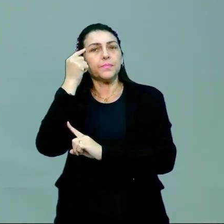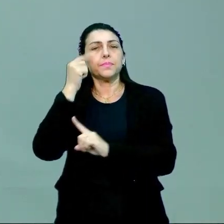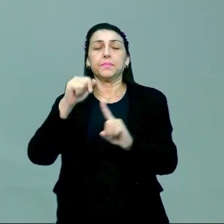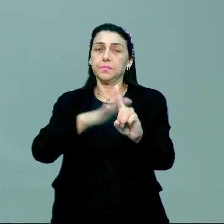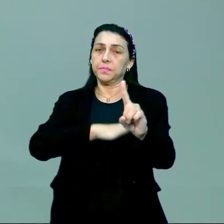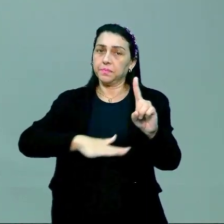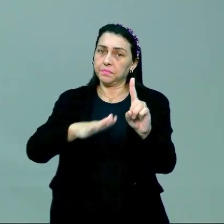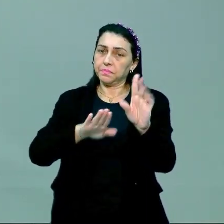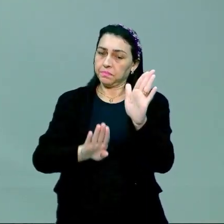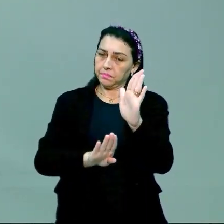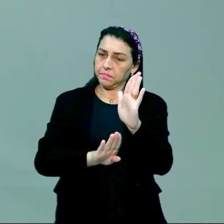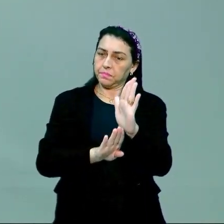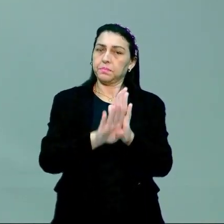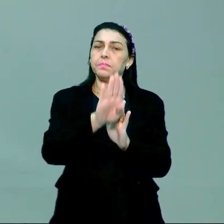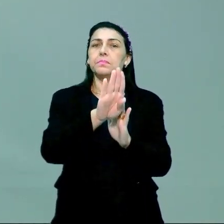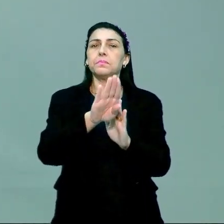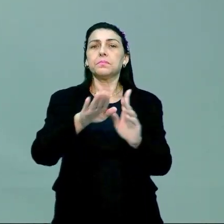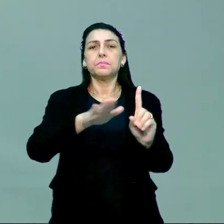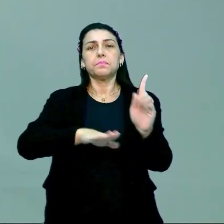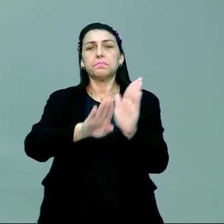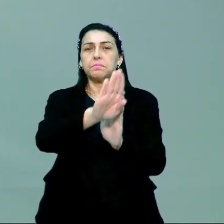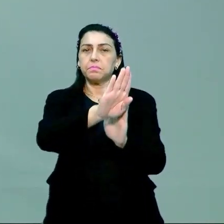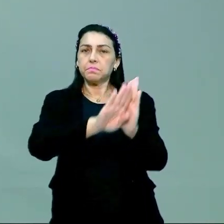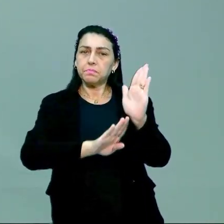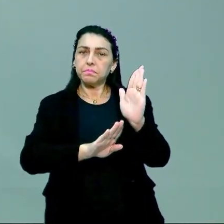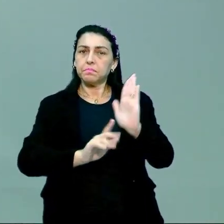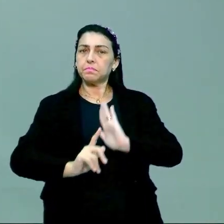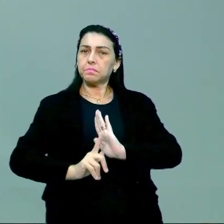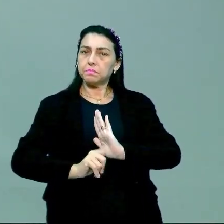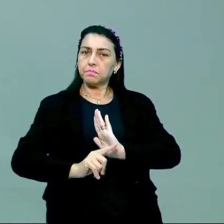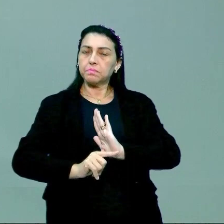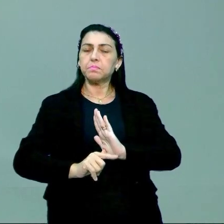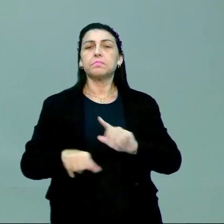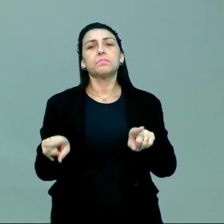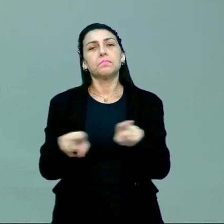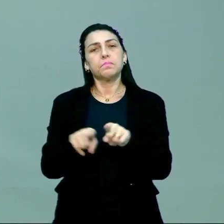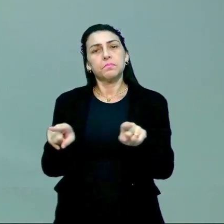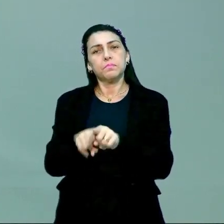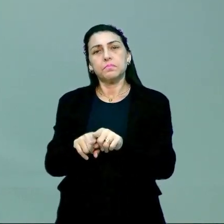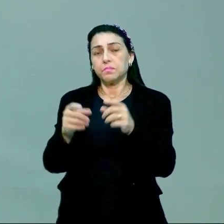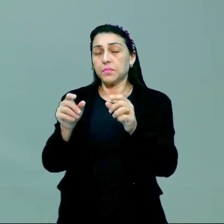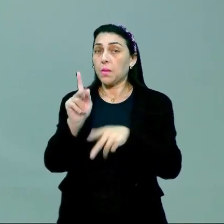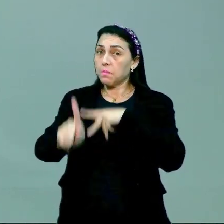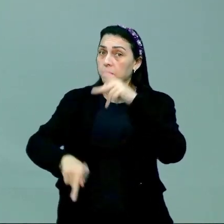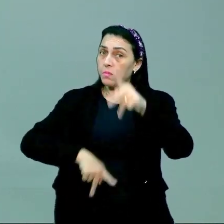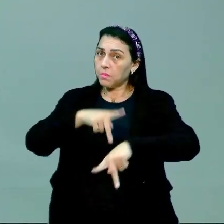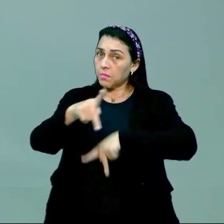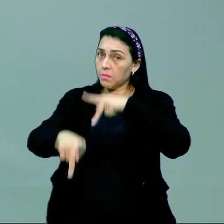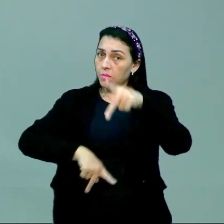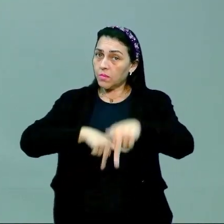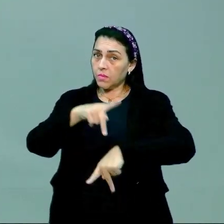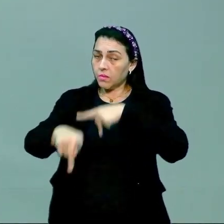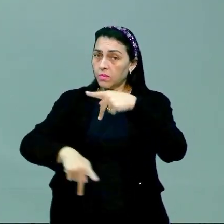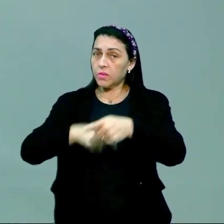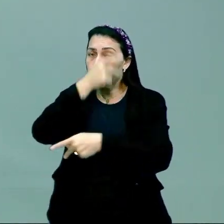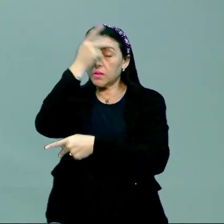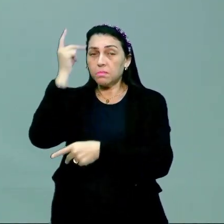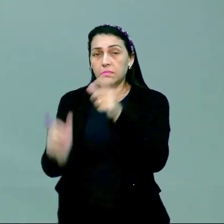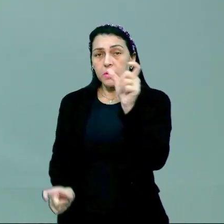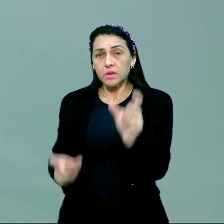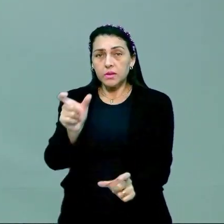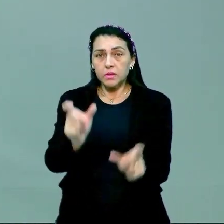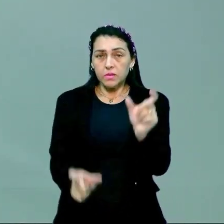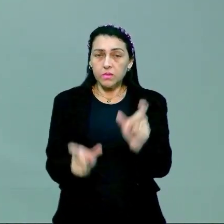Sociedades adiantadas, sociedades atrasadas, eu vou julgar povos, eu vou julgar